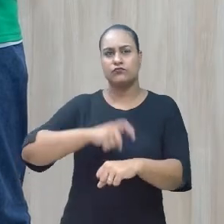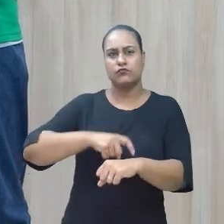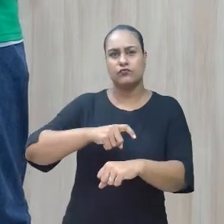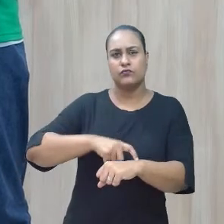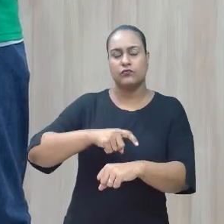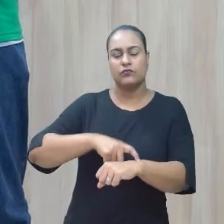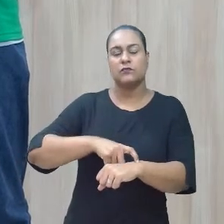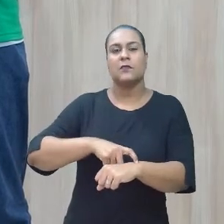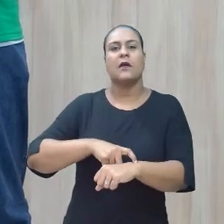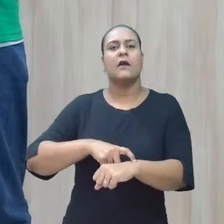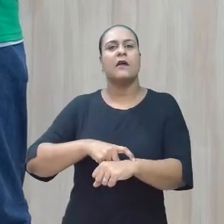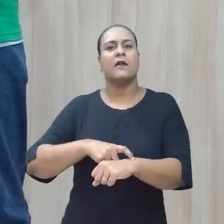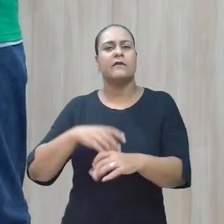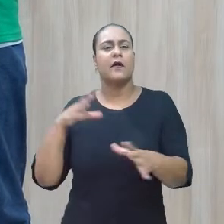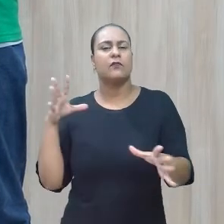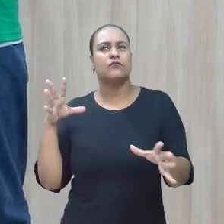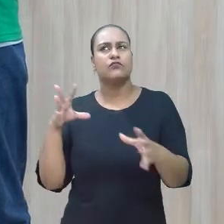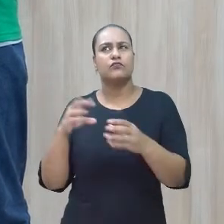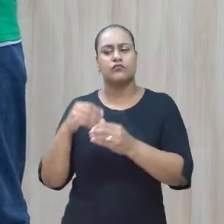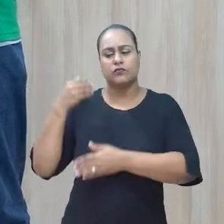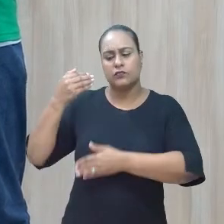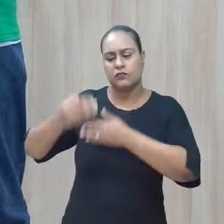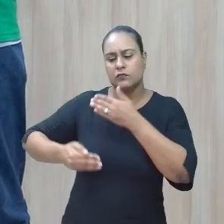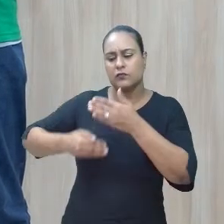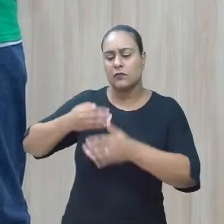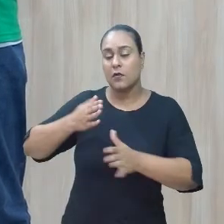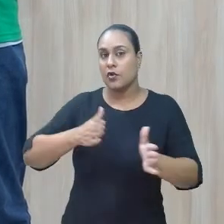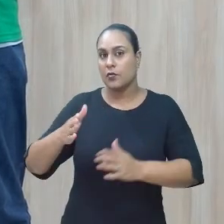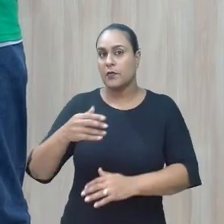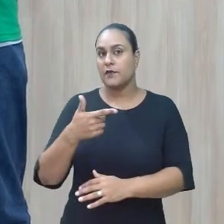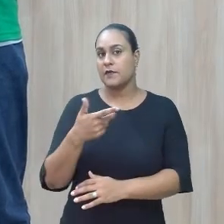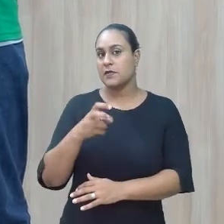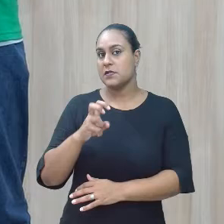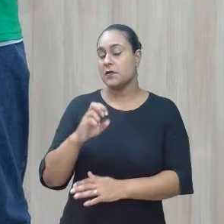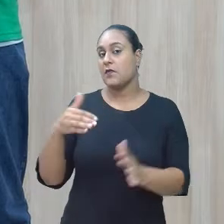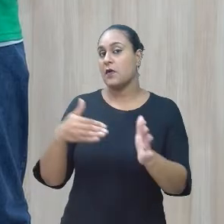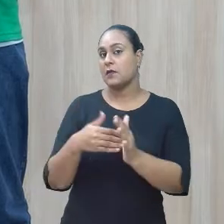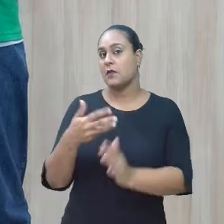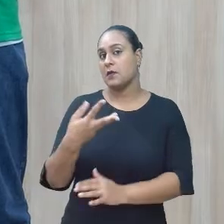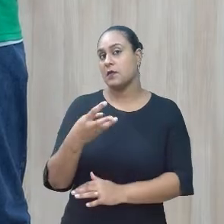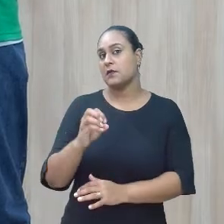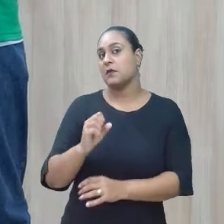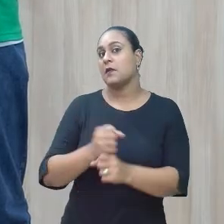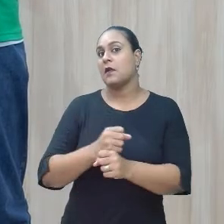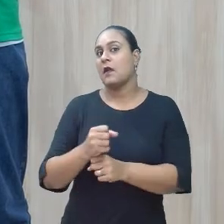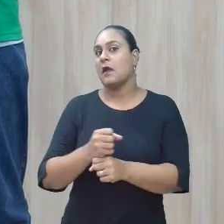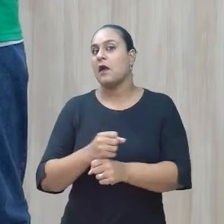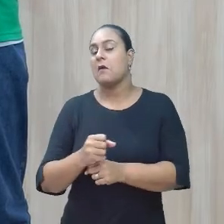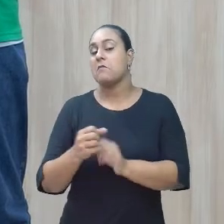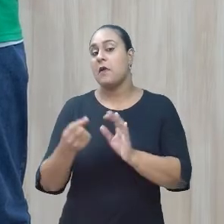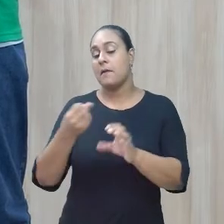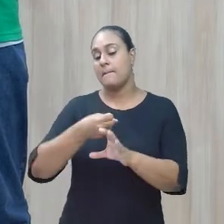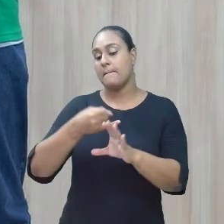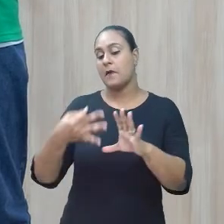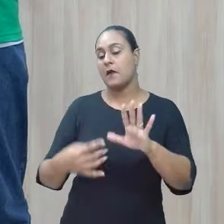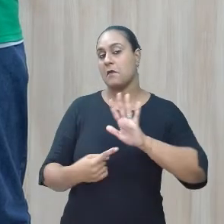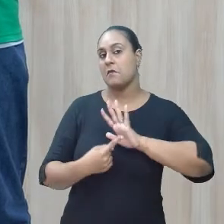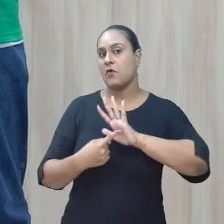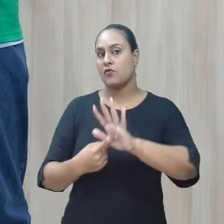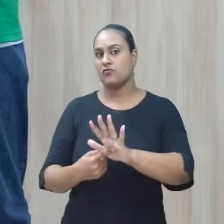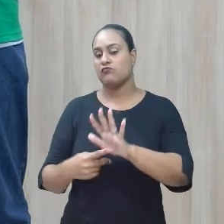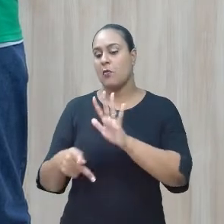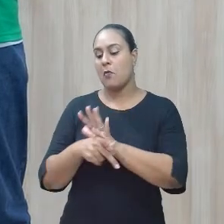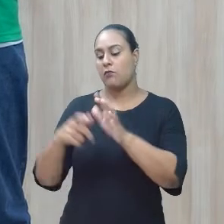atmosférico e aí vai juntando ao longo dos anos, de 25 a 30 anos, para dar a característica climática